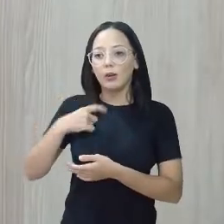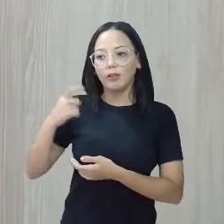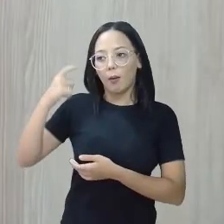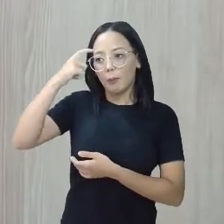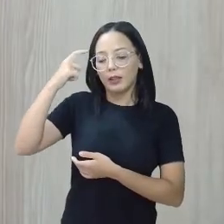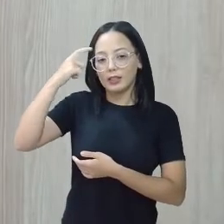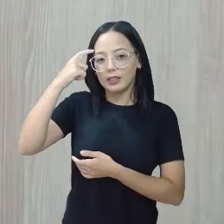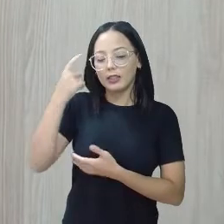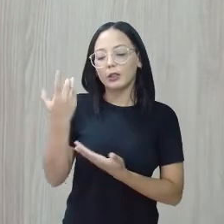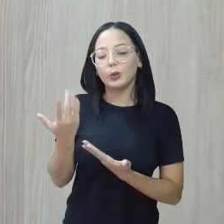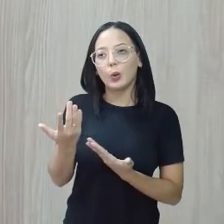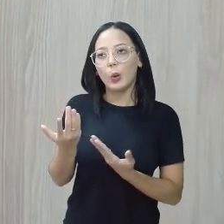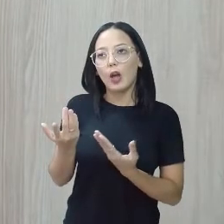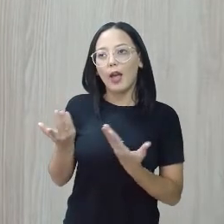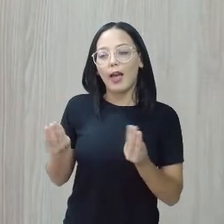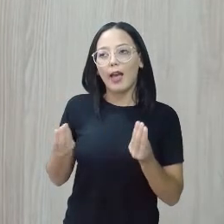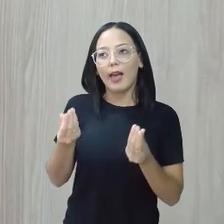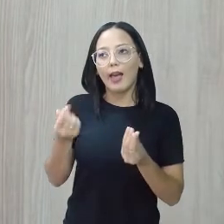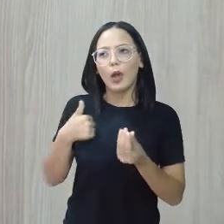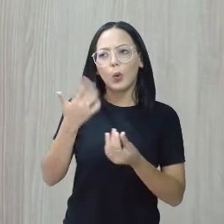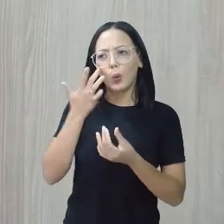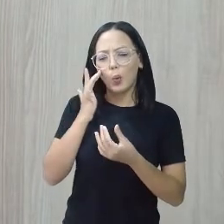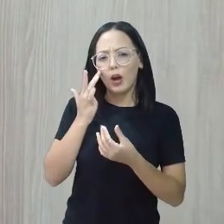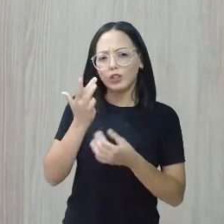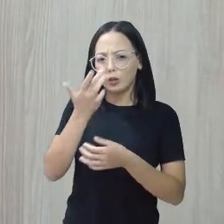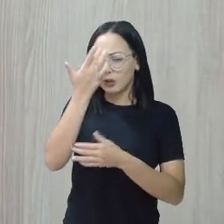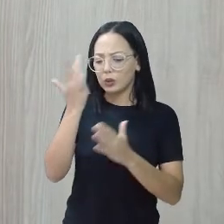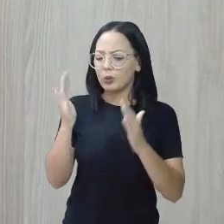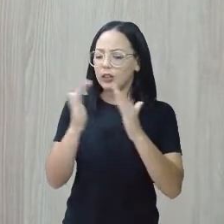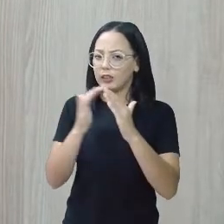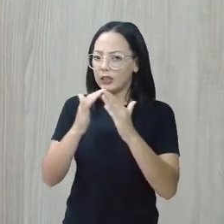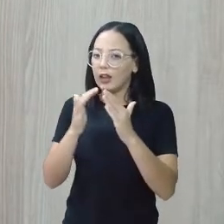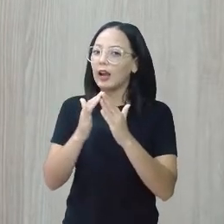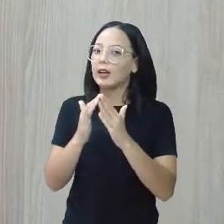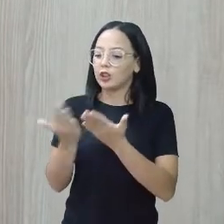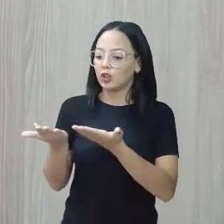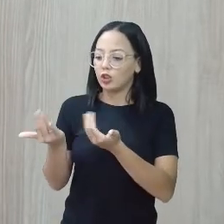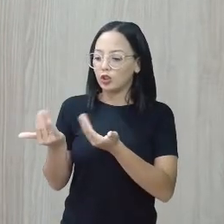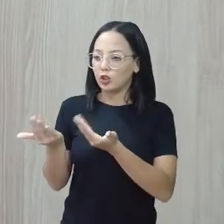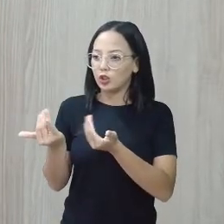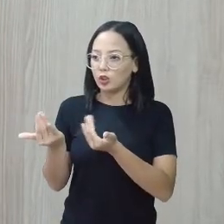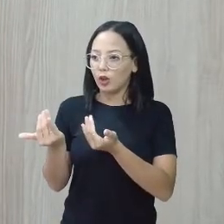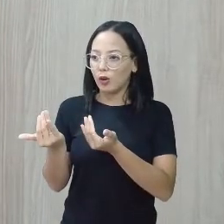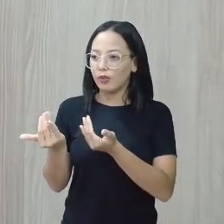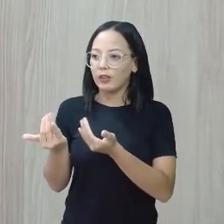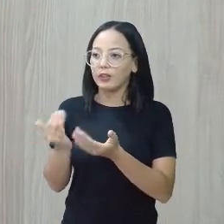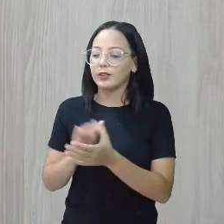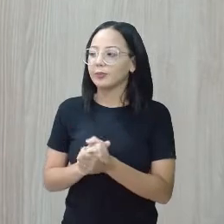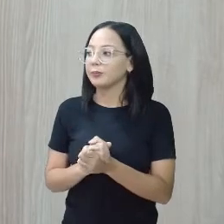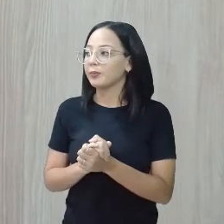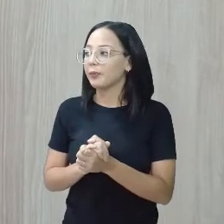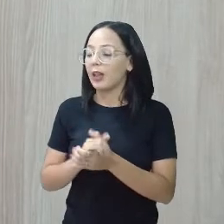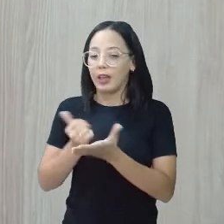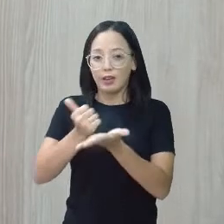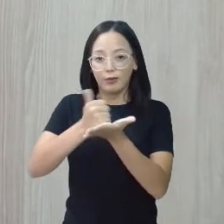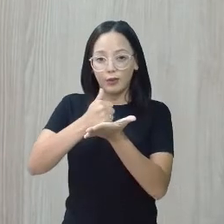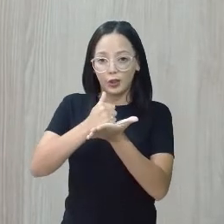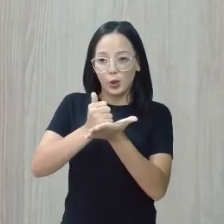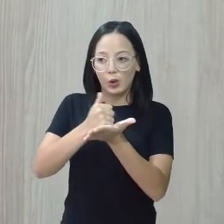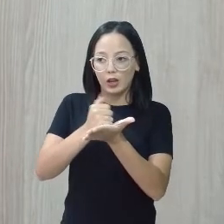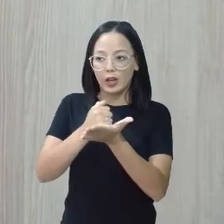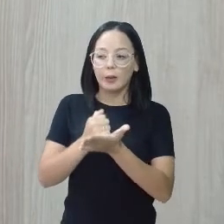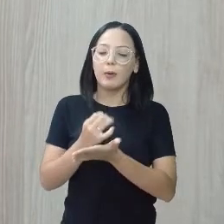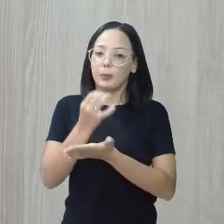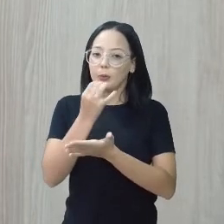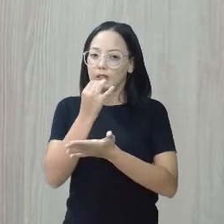pensando, eu acho que o pessoal de casa, né, os mais jovens, em videogame, por